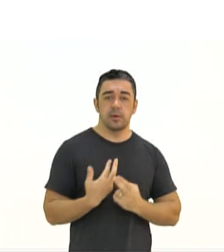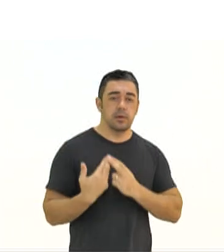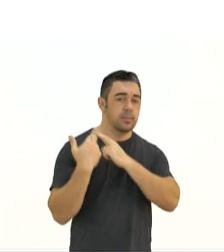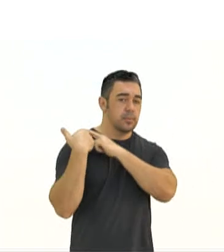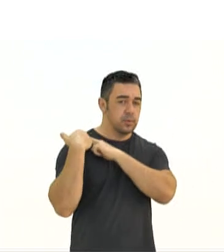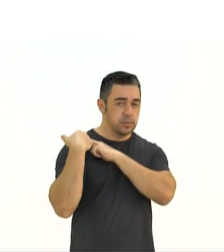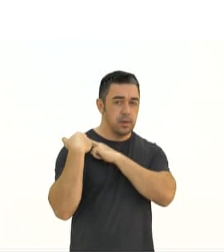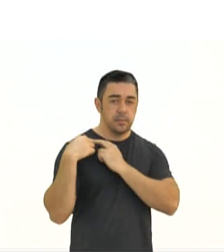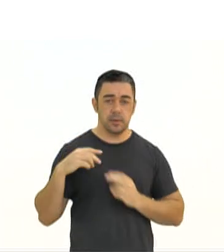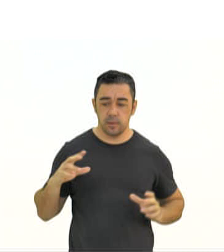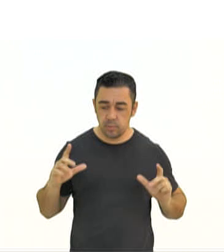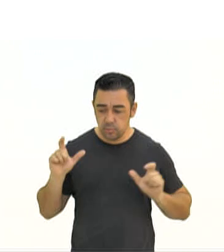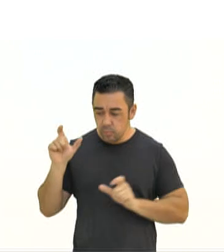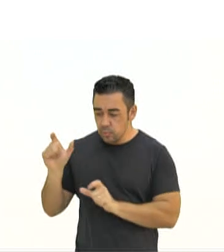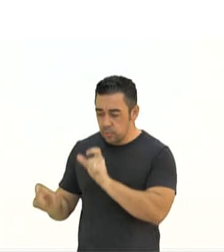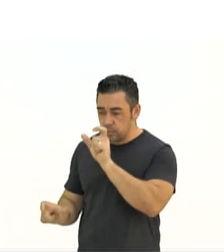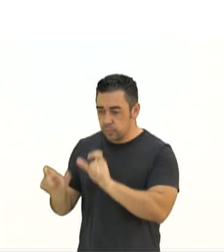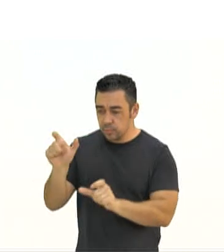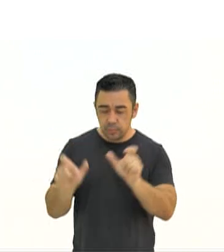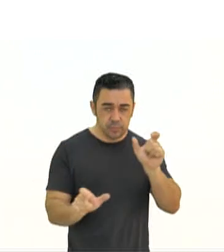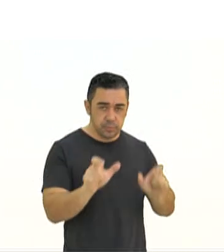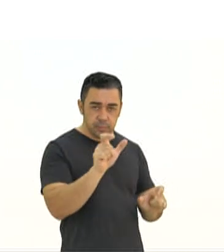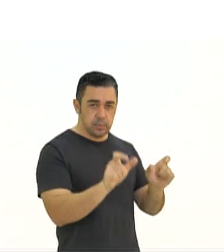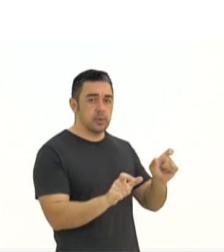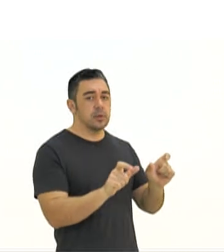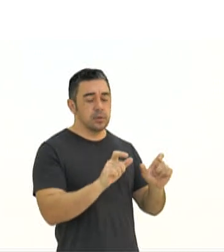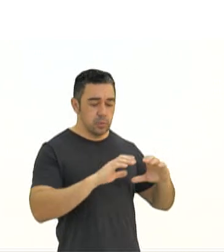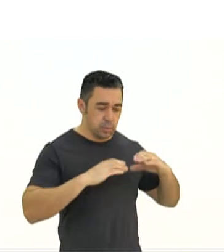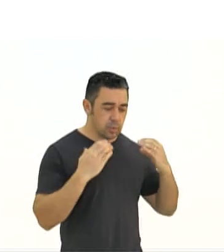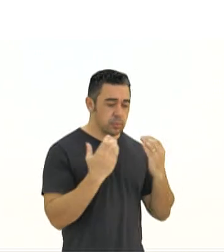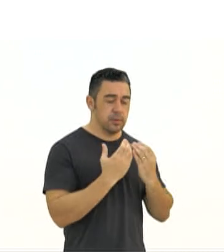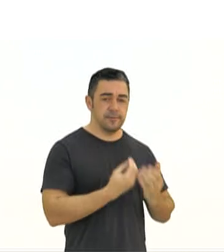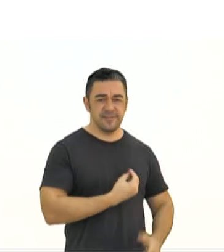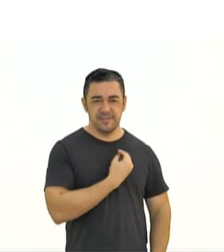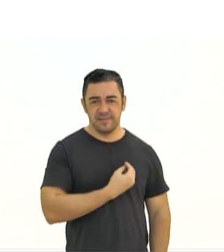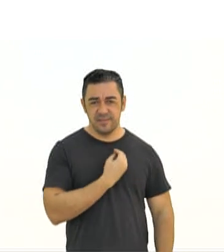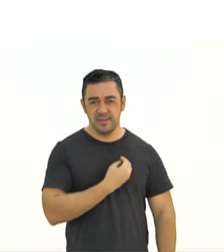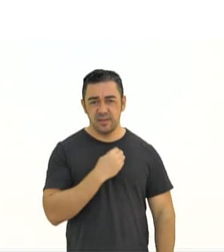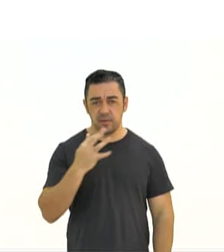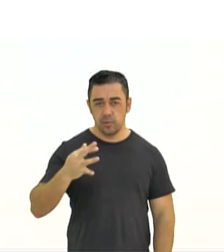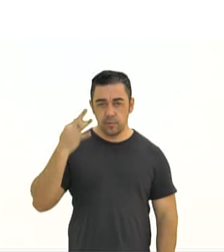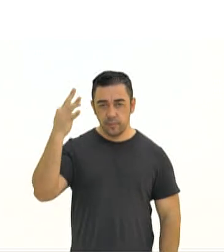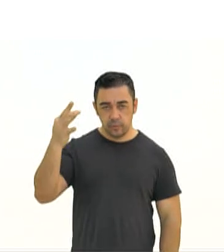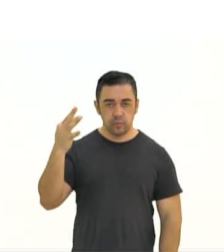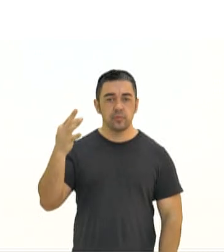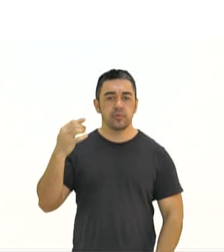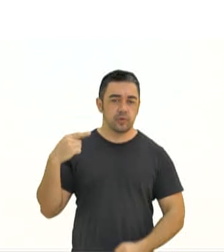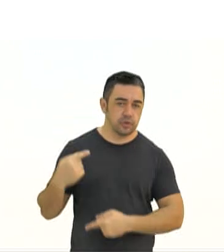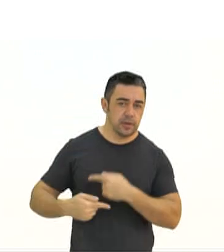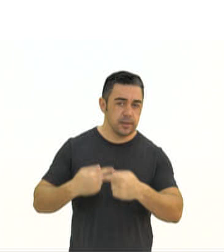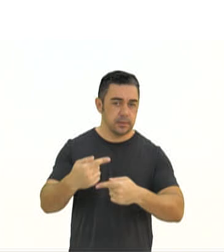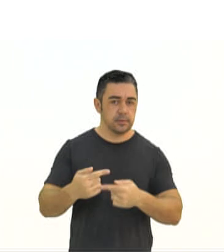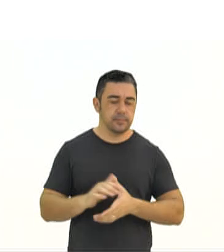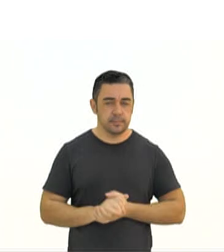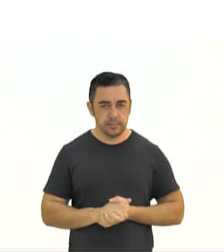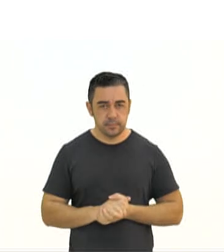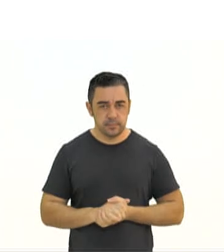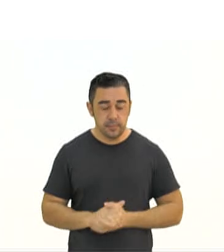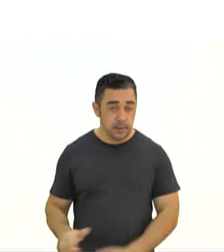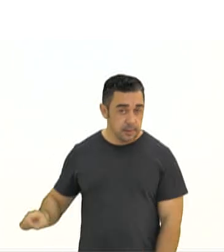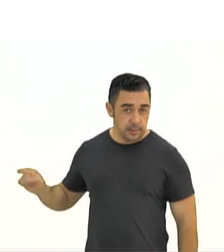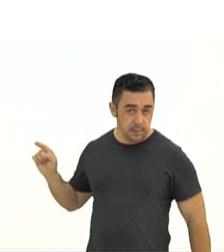responsabilidade uns para os outros, com grande comunidade da vida e com as futuras gerações. Isso foi um preâmbulo só